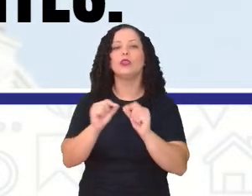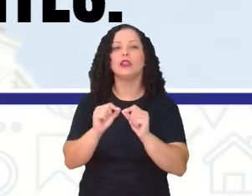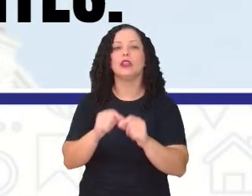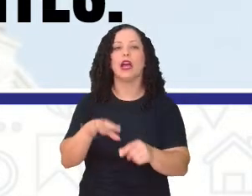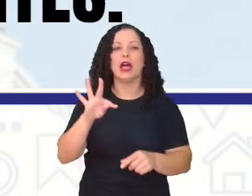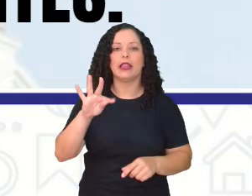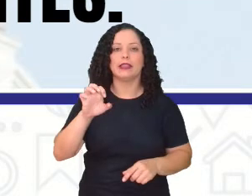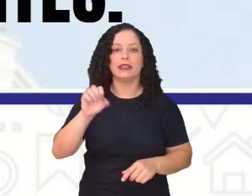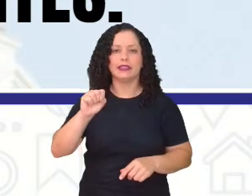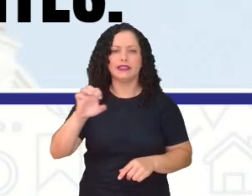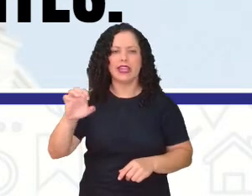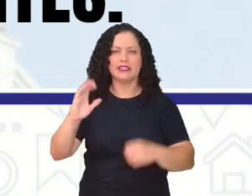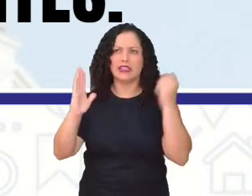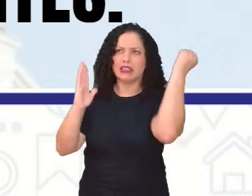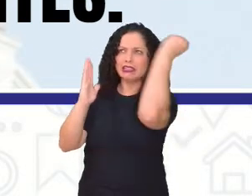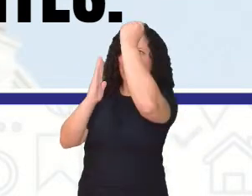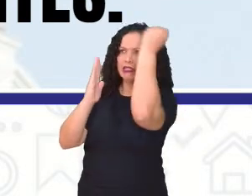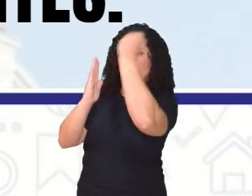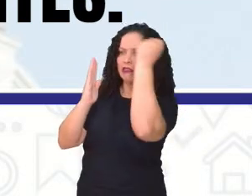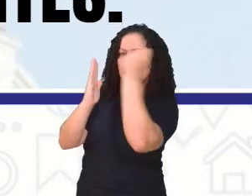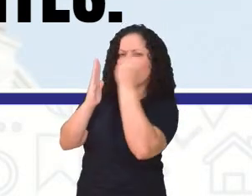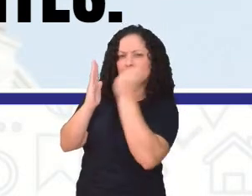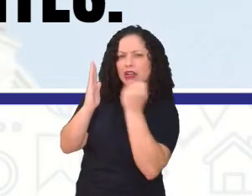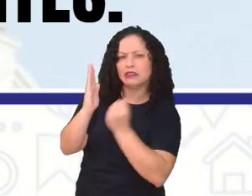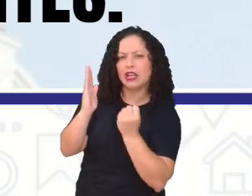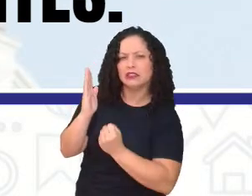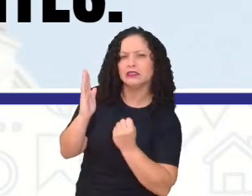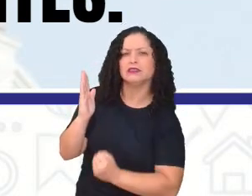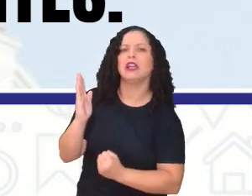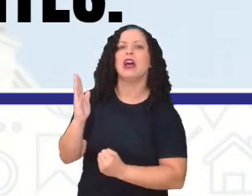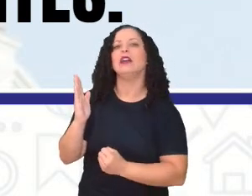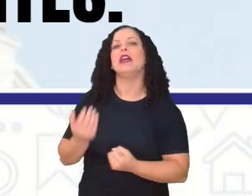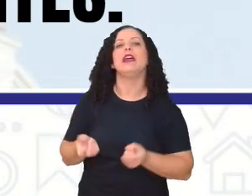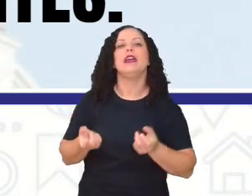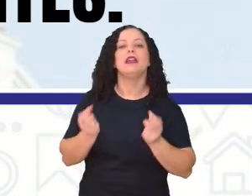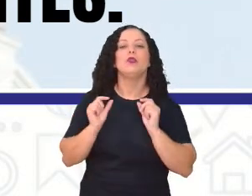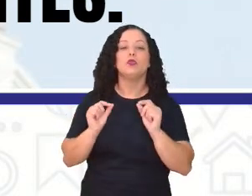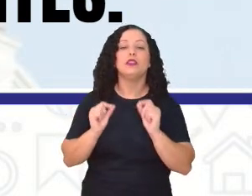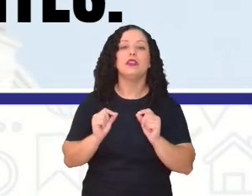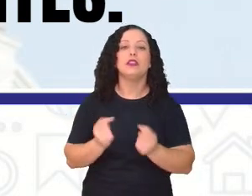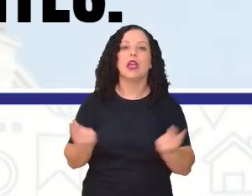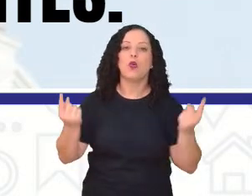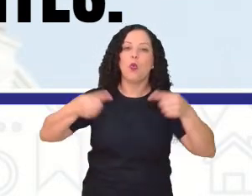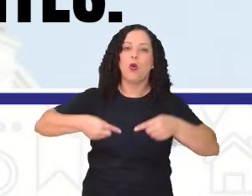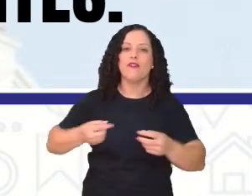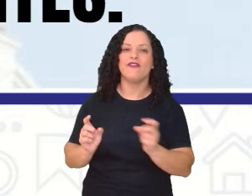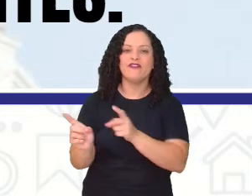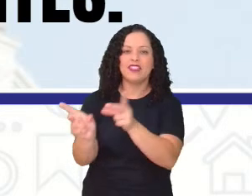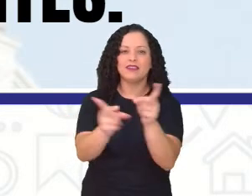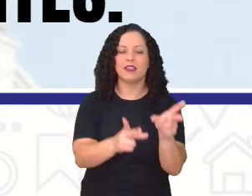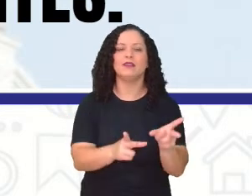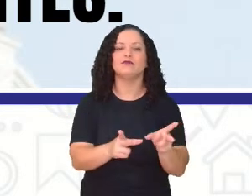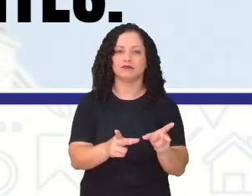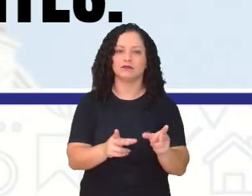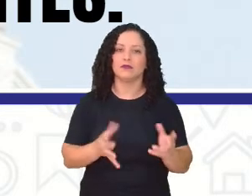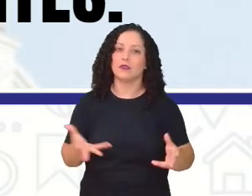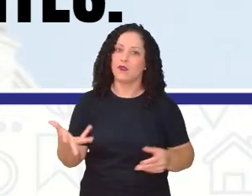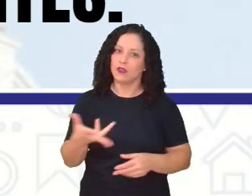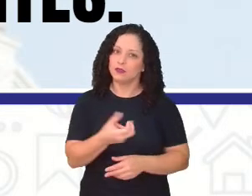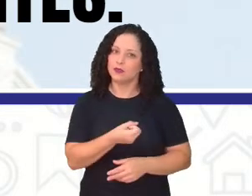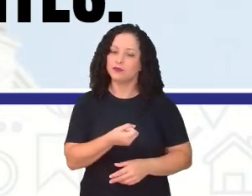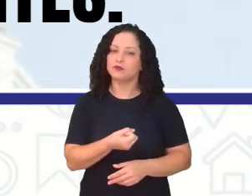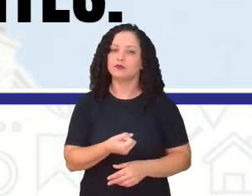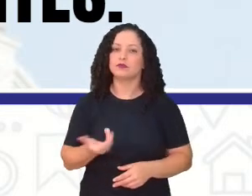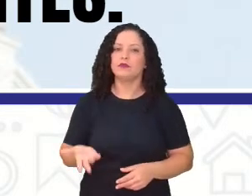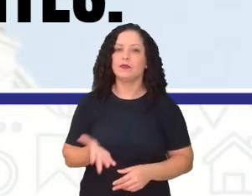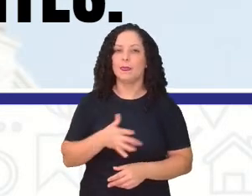né? Então, ele fixou as 95 teses sobre a venda de indulgência, aí ele começou a ser ali, ó, questionado